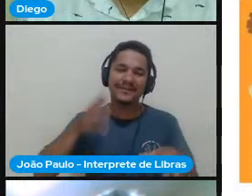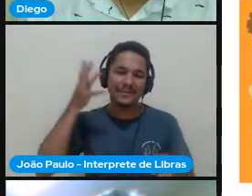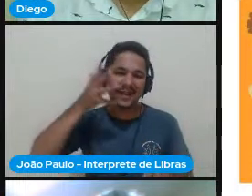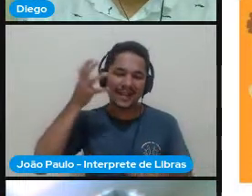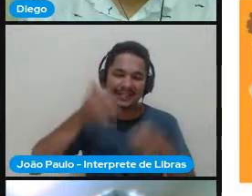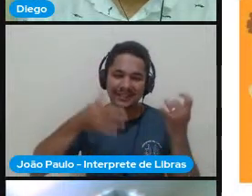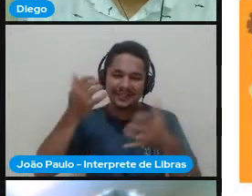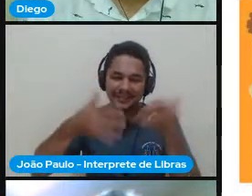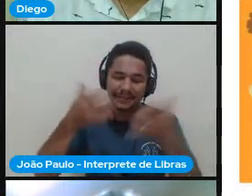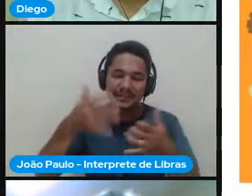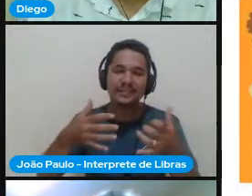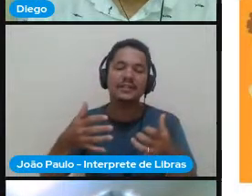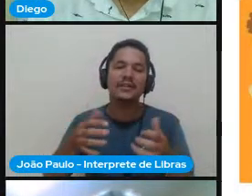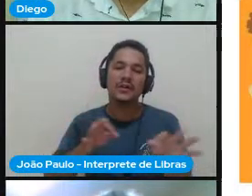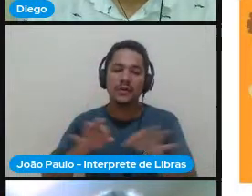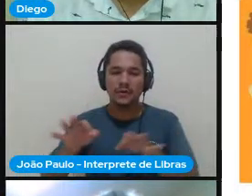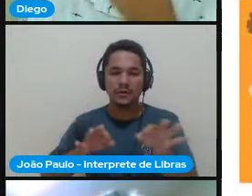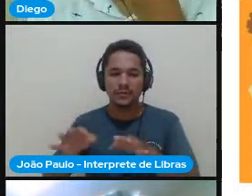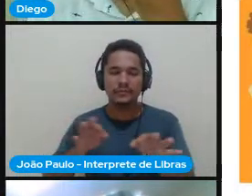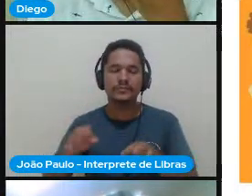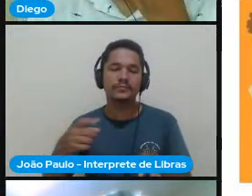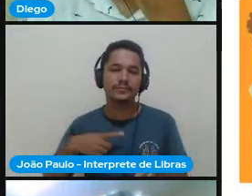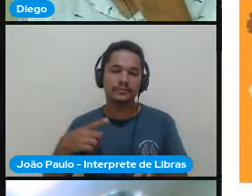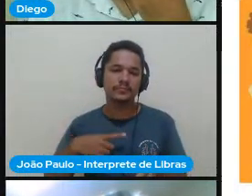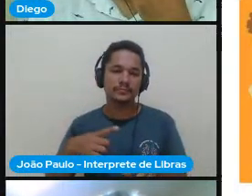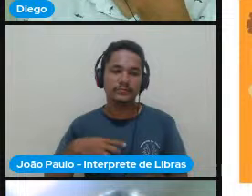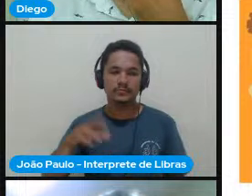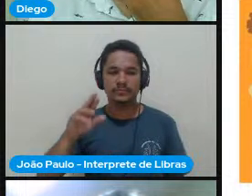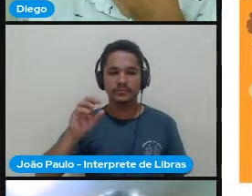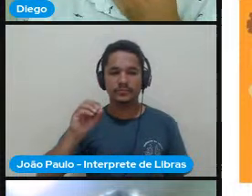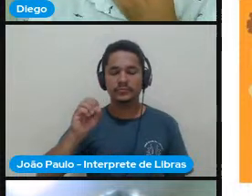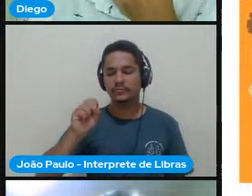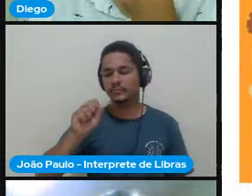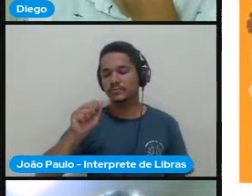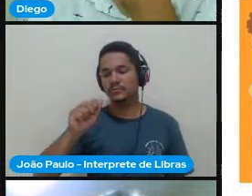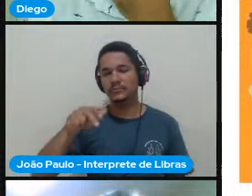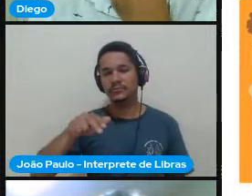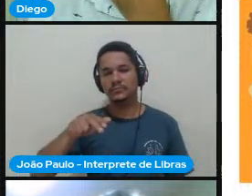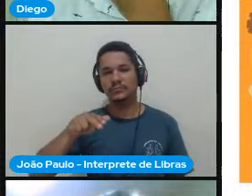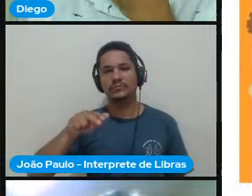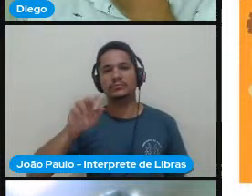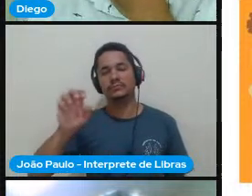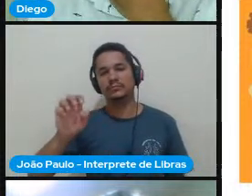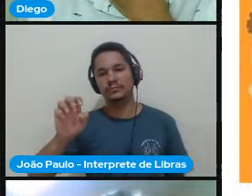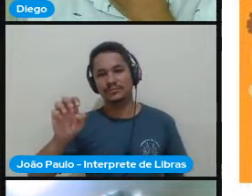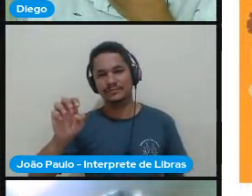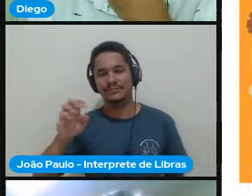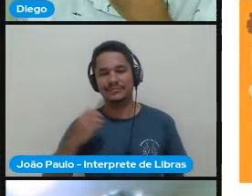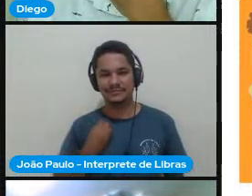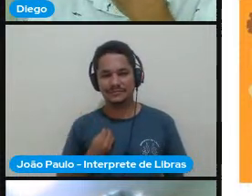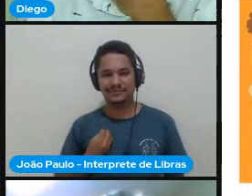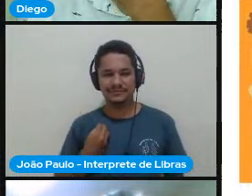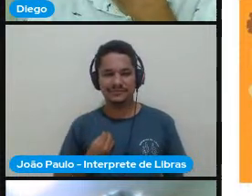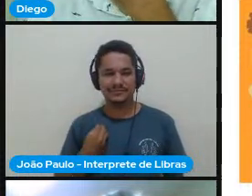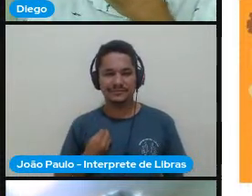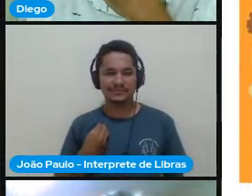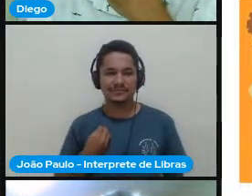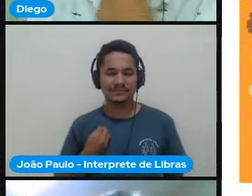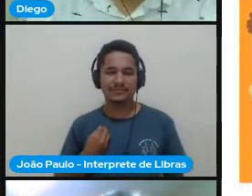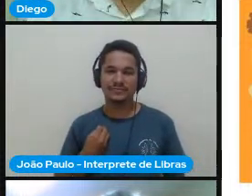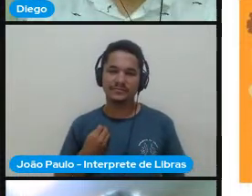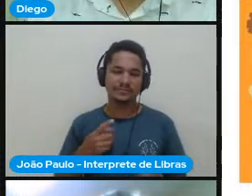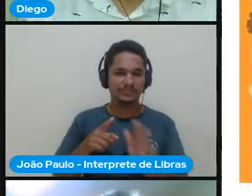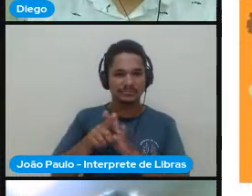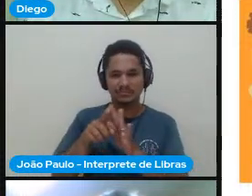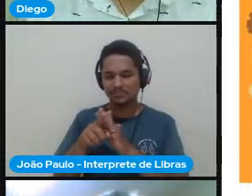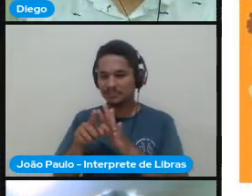pode organizar. Tem também a Rosane, né? Que participa desse fórum da Qualifica,